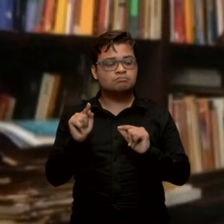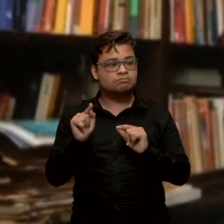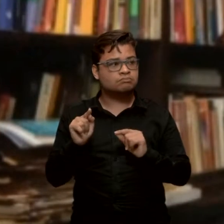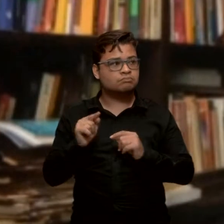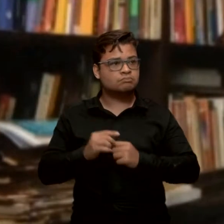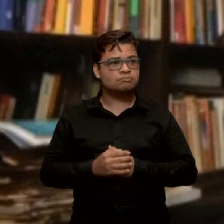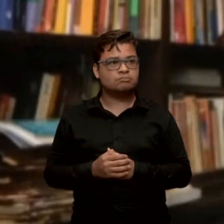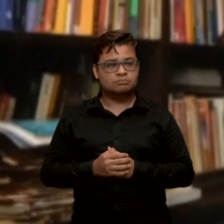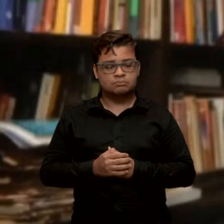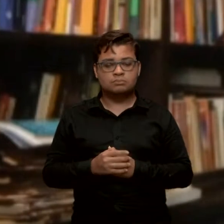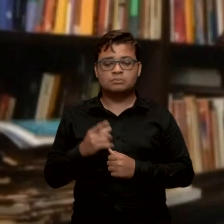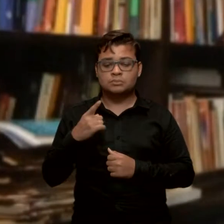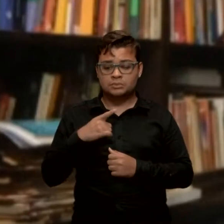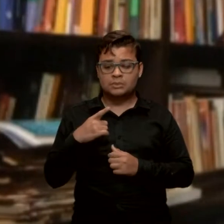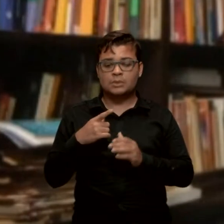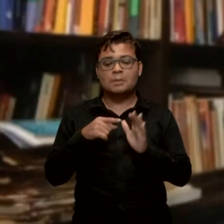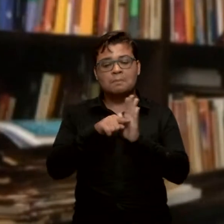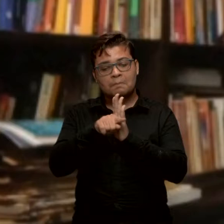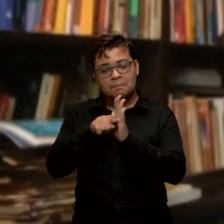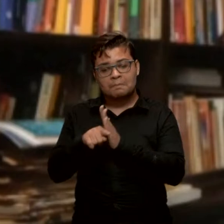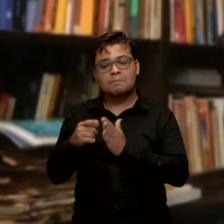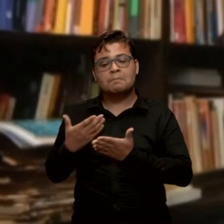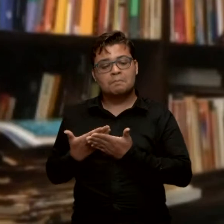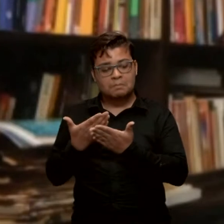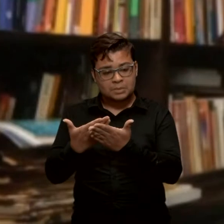de realizar essa pesquisa.